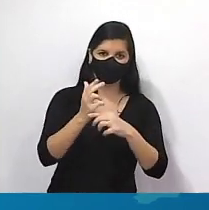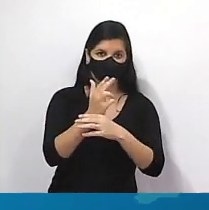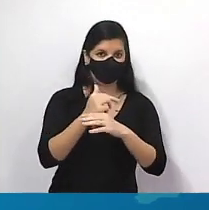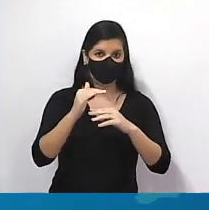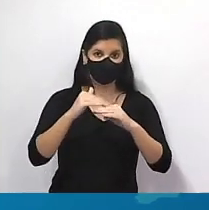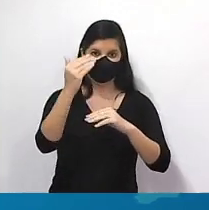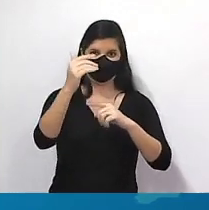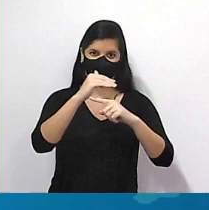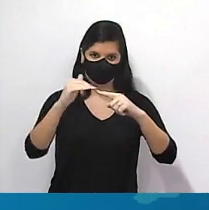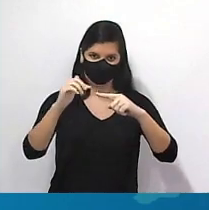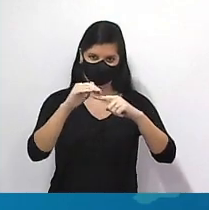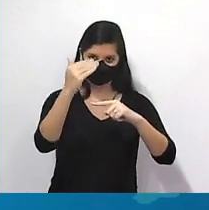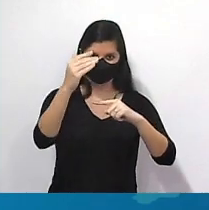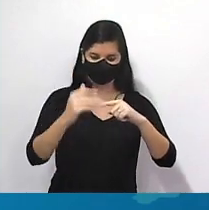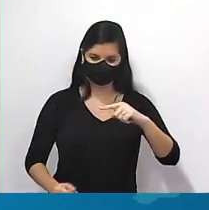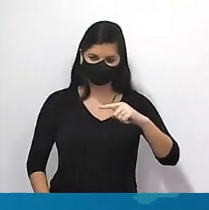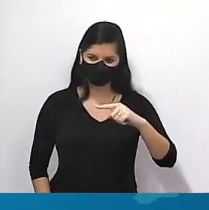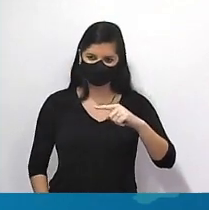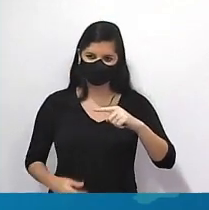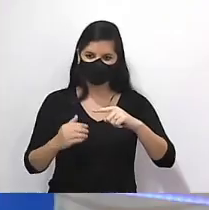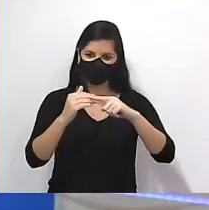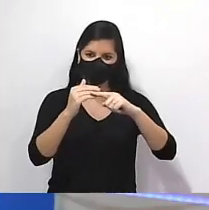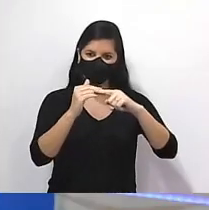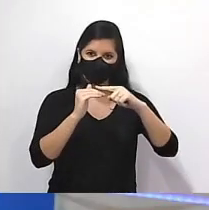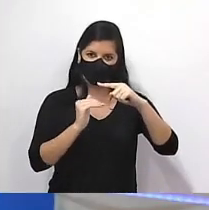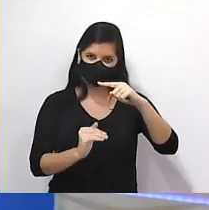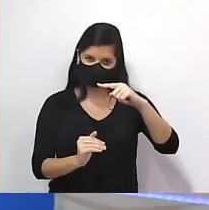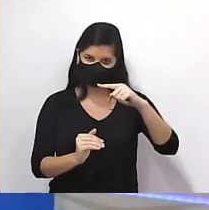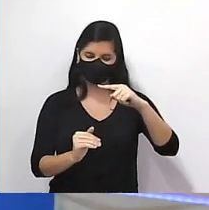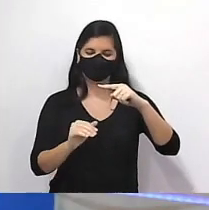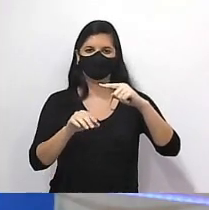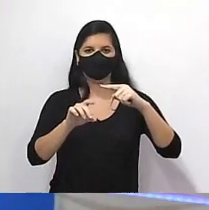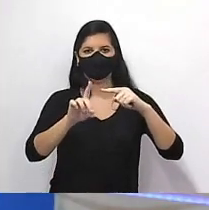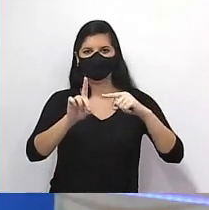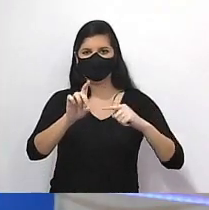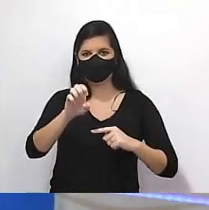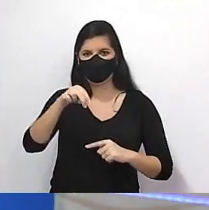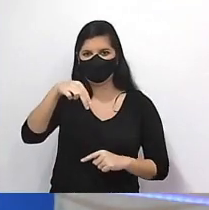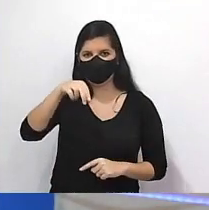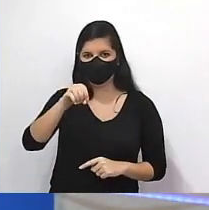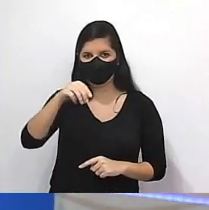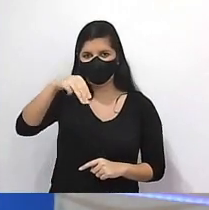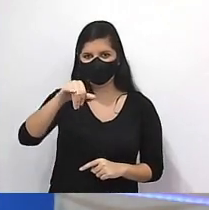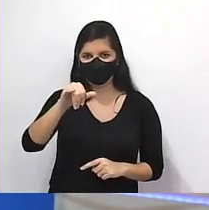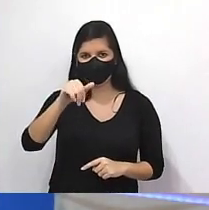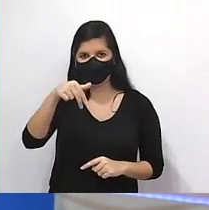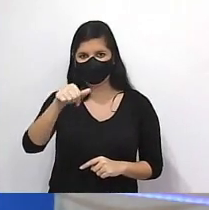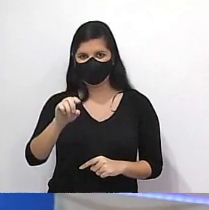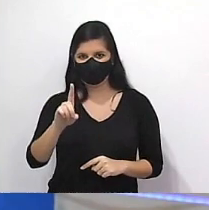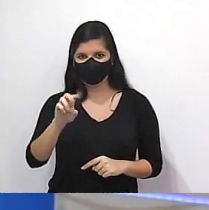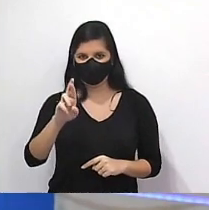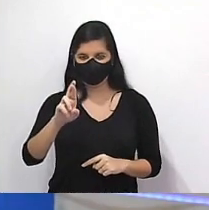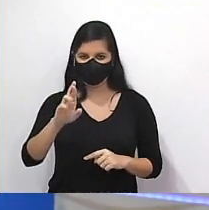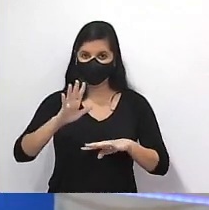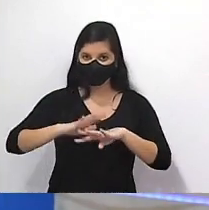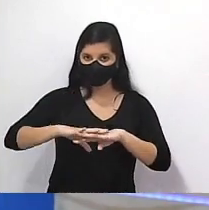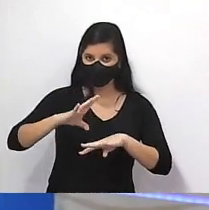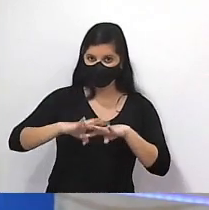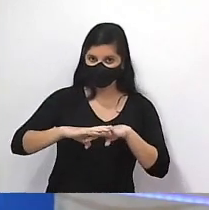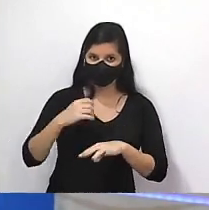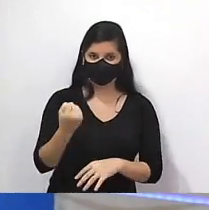da barrinha. Tranquilo? Abaixo da barrinha, denominador. Mas se liga, matemática